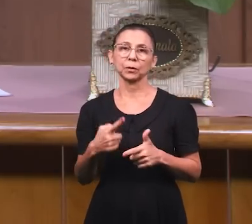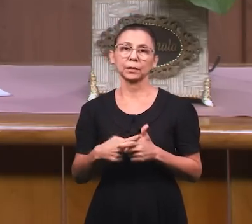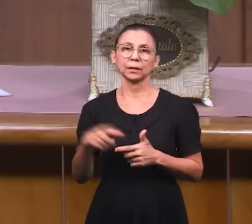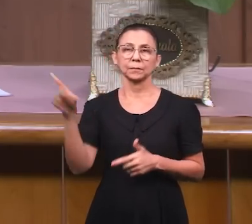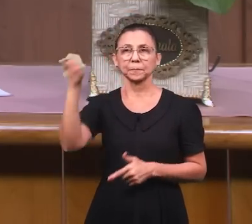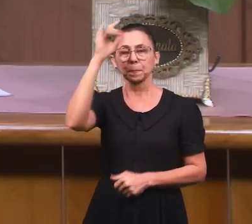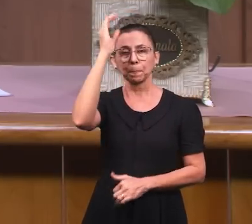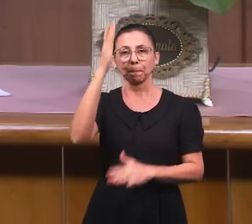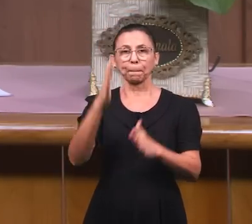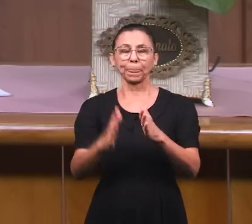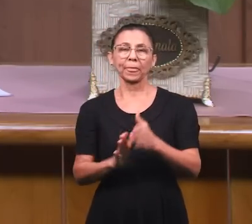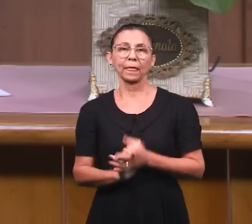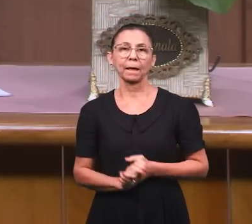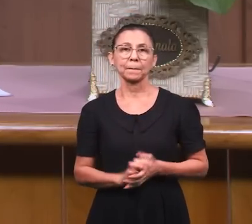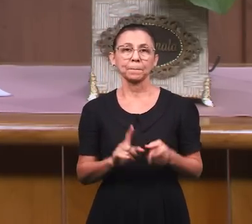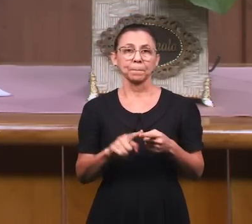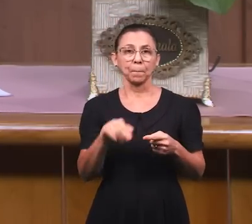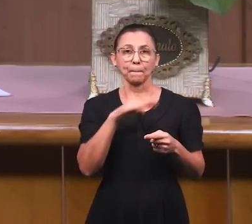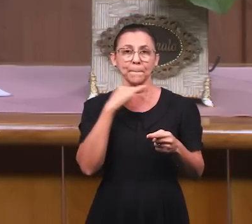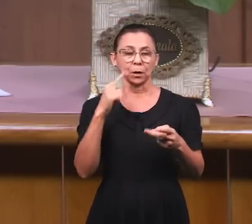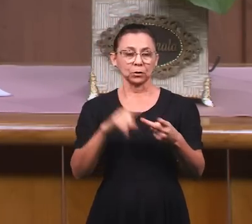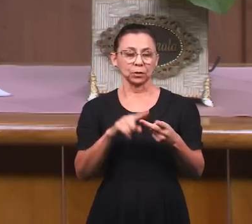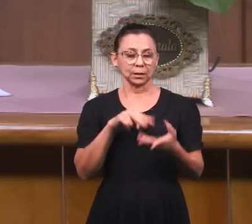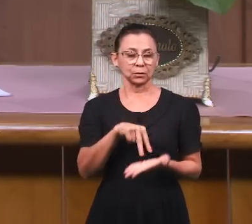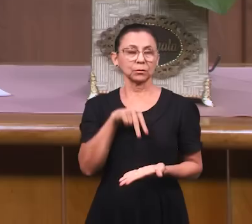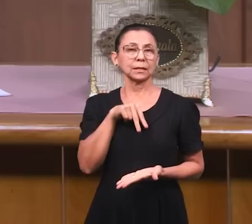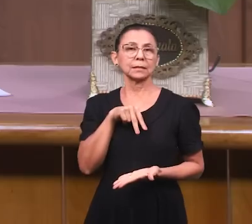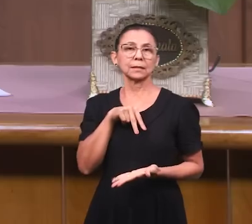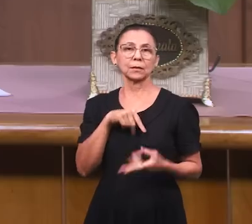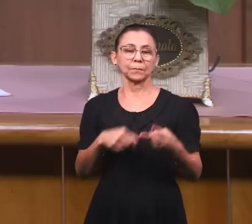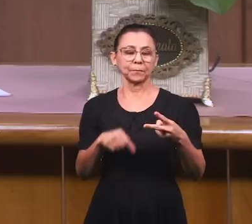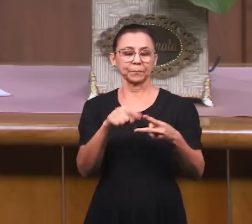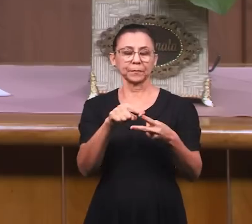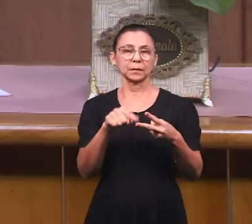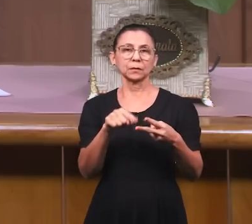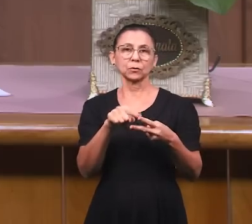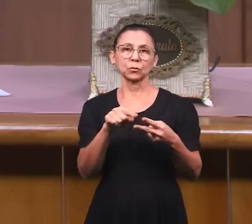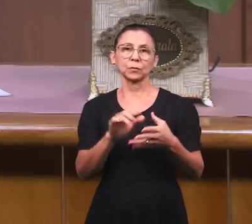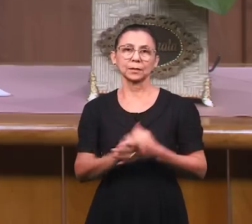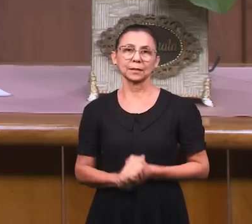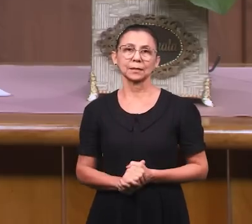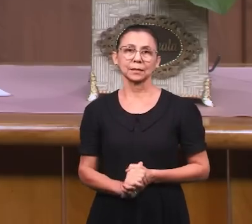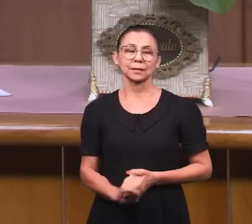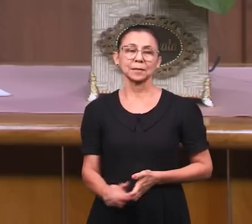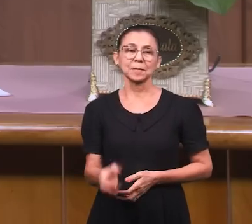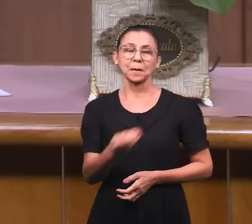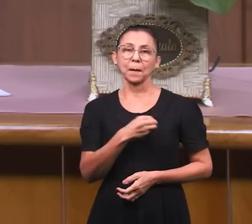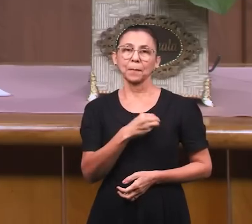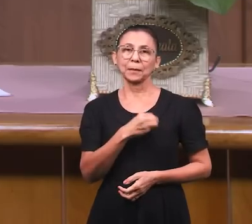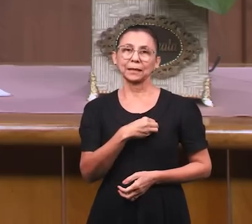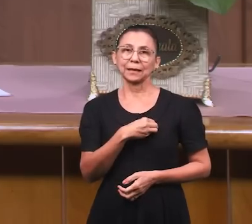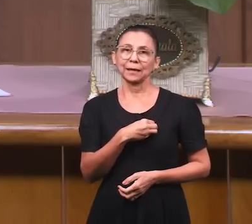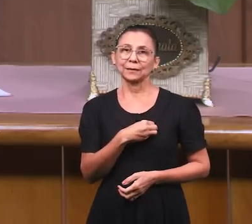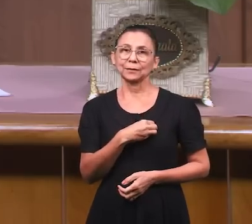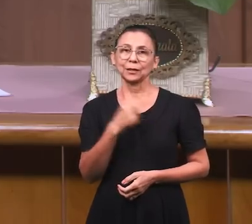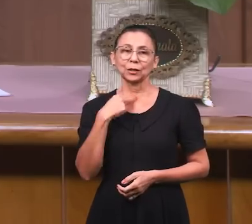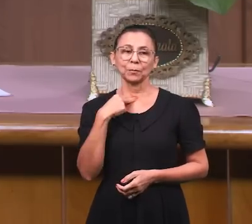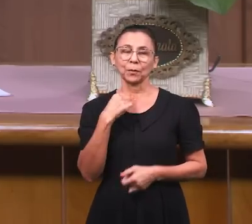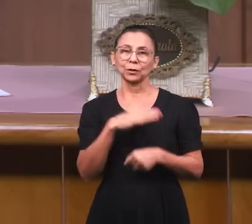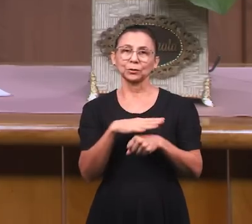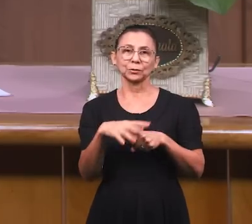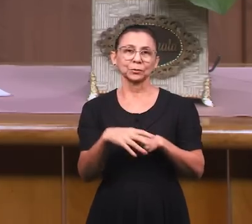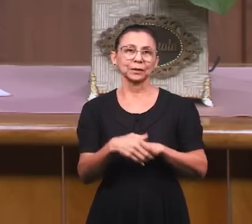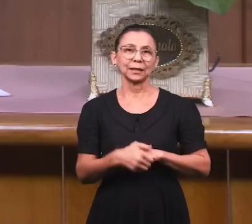2 elementos, é a morte e a ressurreição. Sem esses 2 elementos, essa ferida chamada pecado não pode